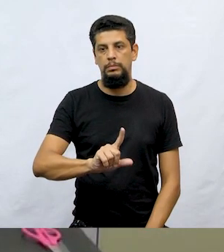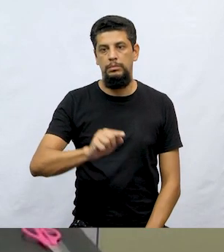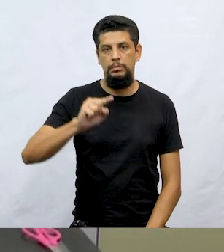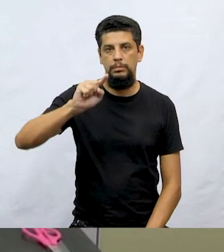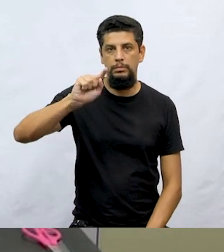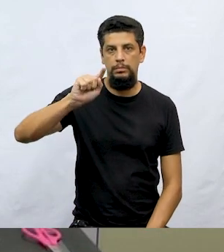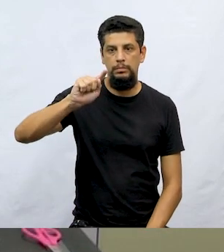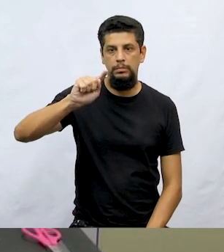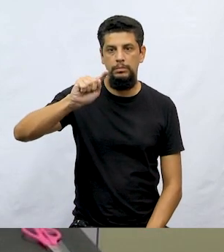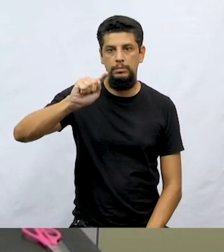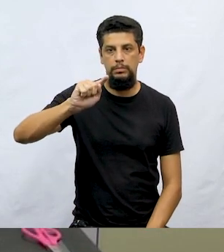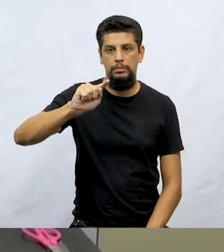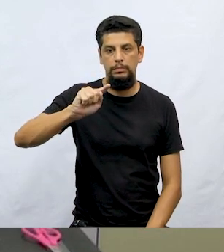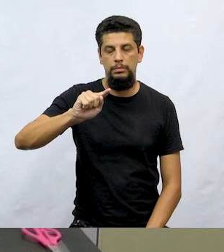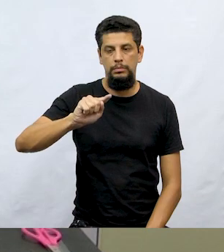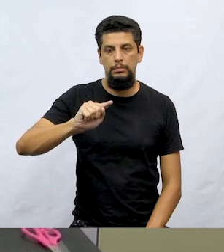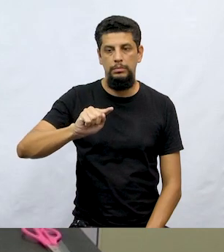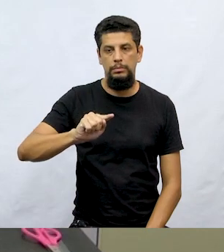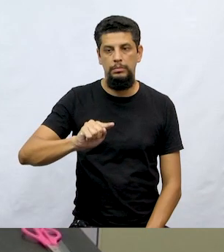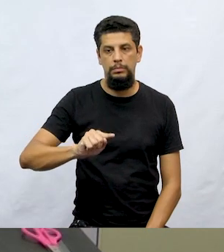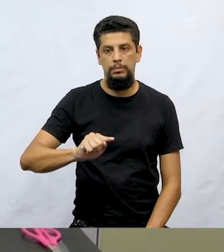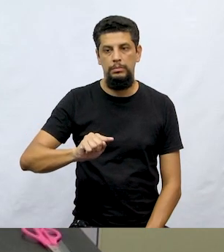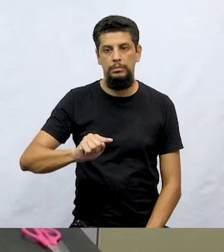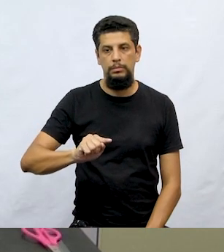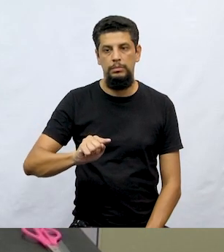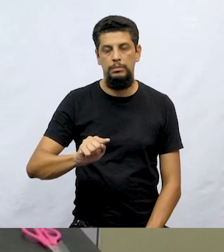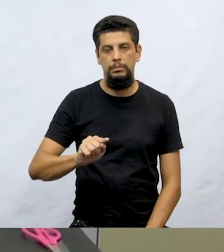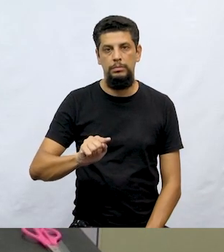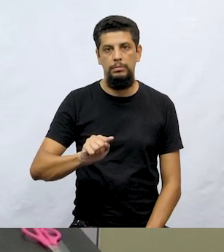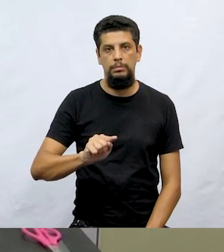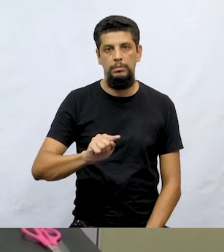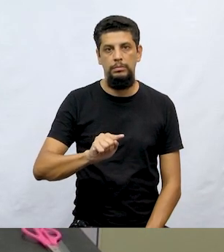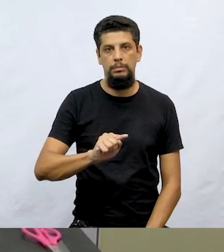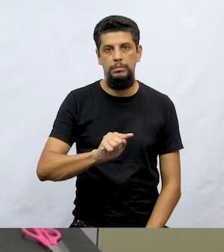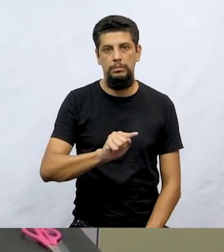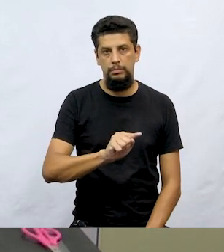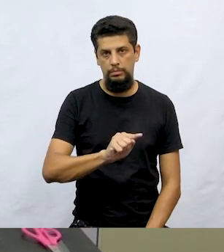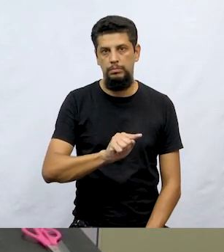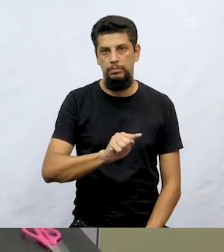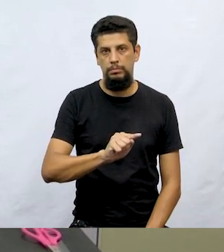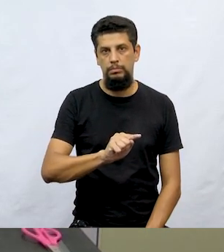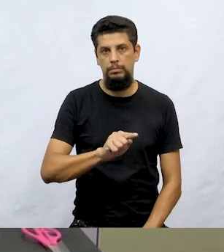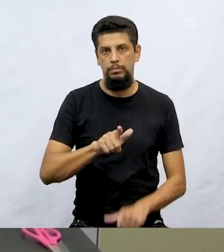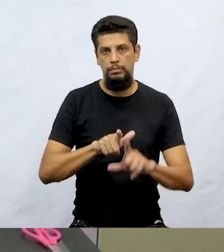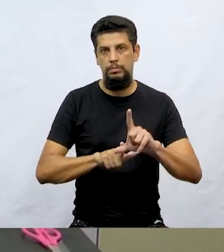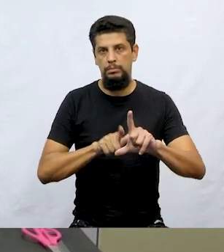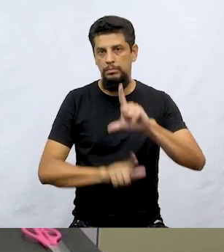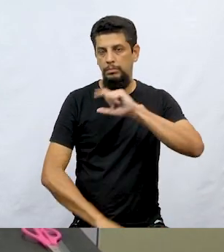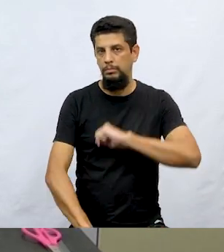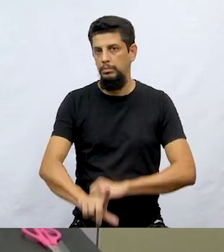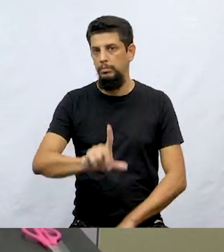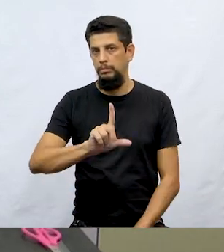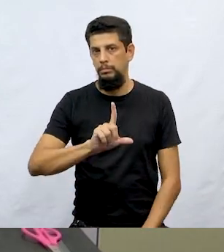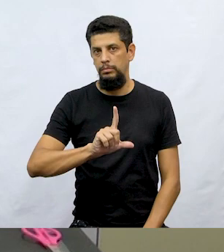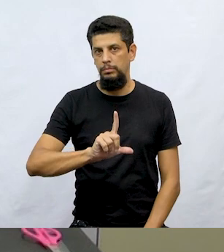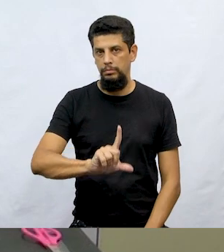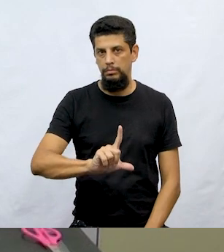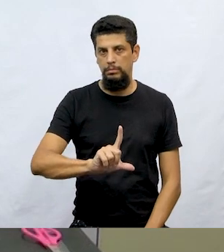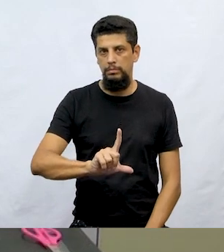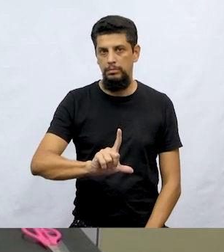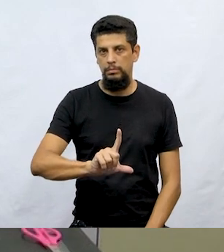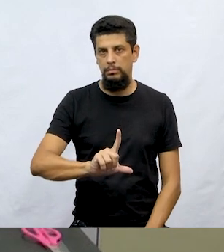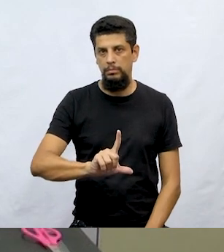Então, vai lá em cima, desce, vira. Letra L.